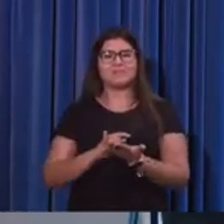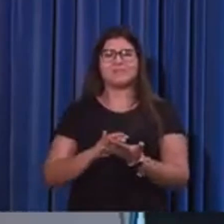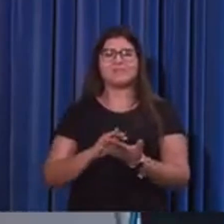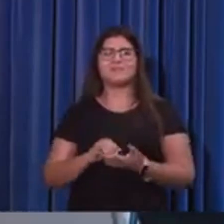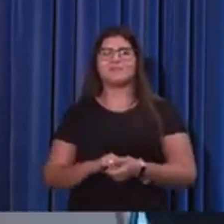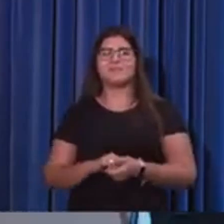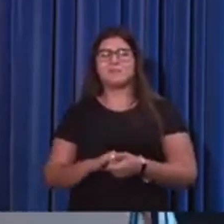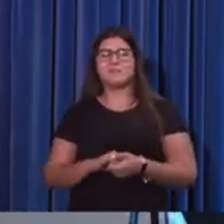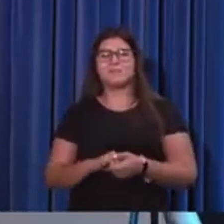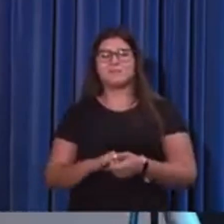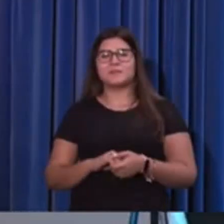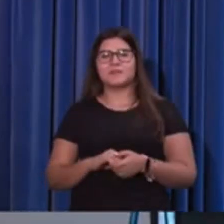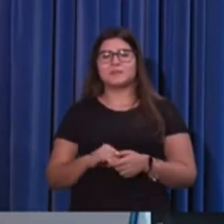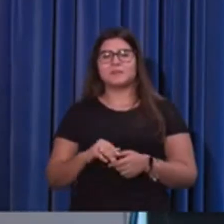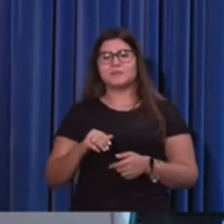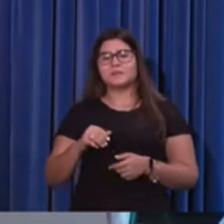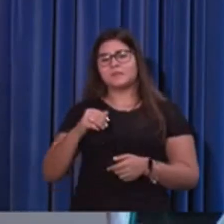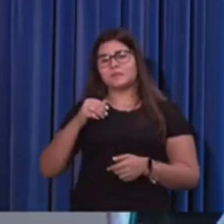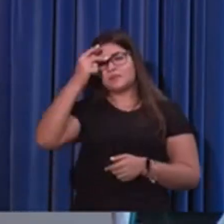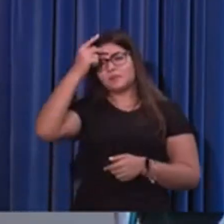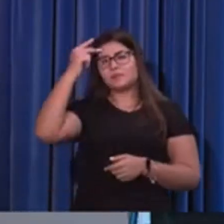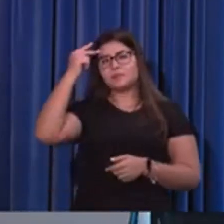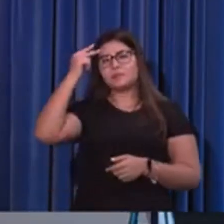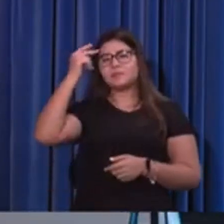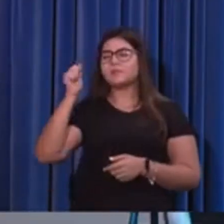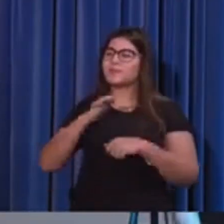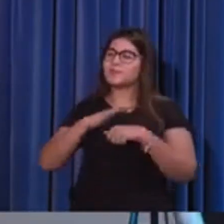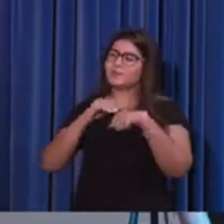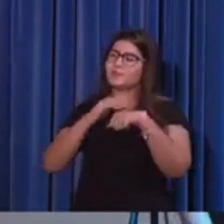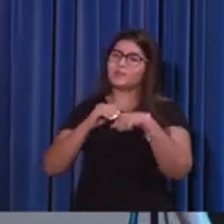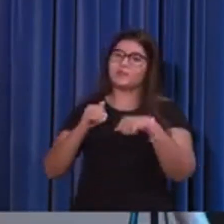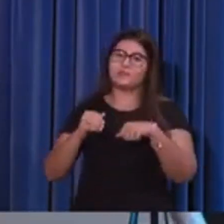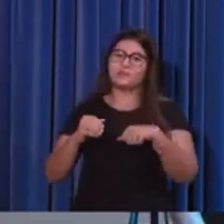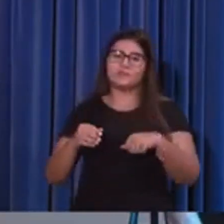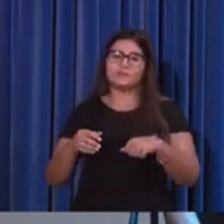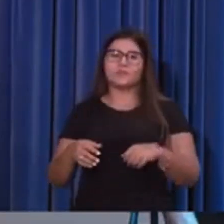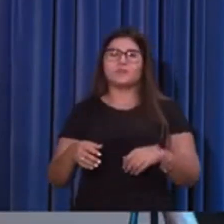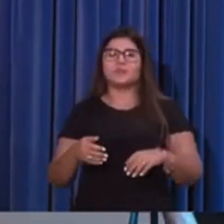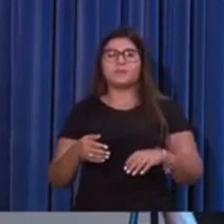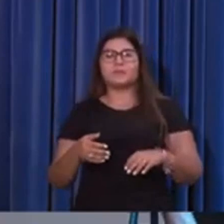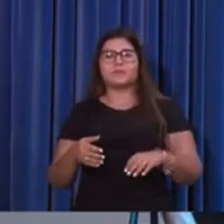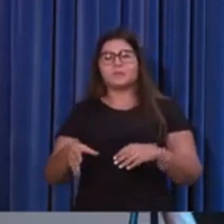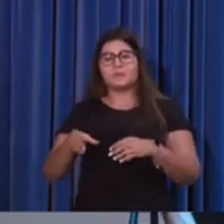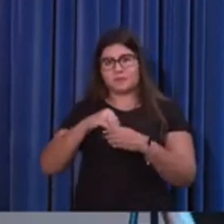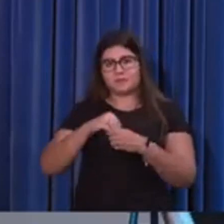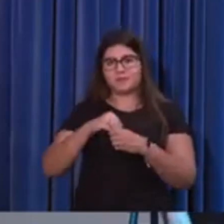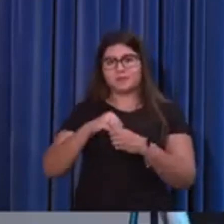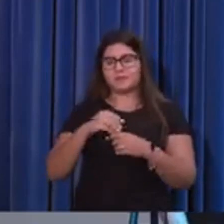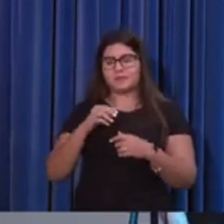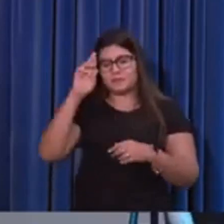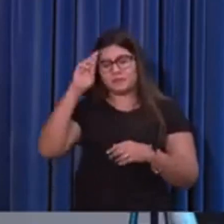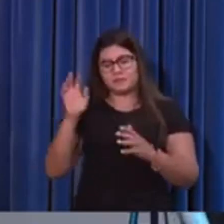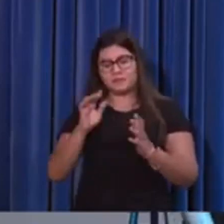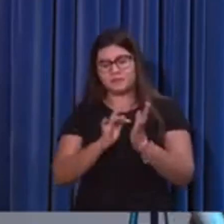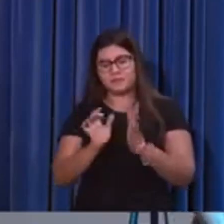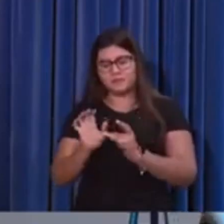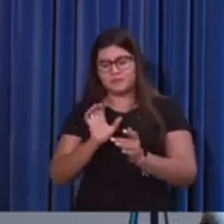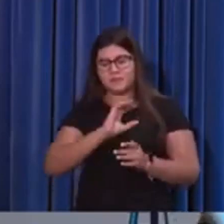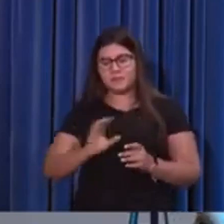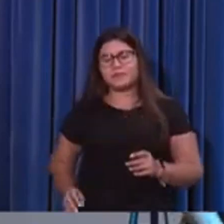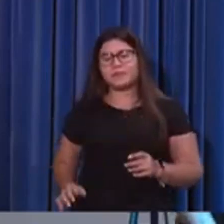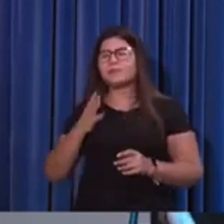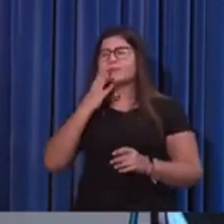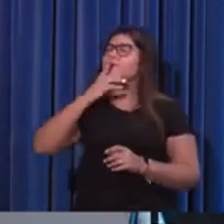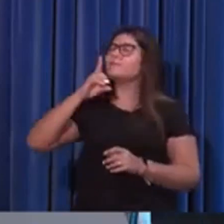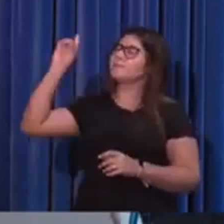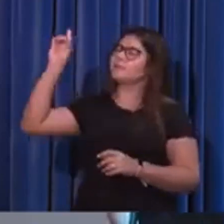chamado, que foi convocado, que foi atraído no Senhor Jesus Cristo e hoje tem uma nova vida. Vamos orar? Pai, nós te agradecemos